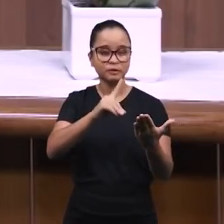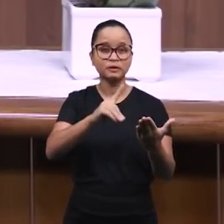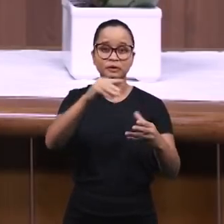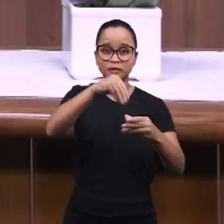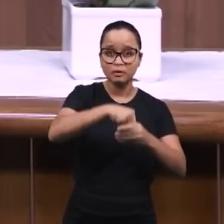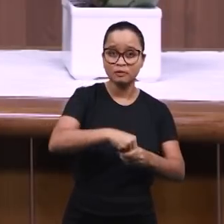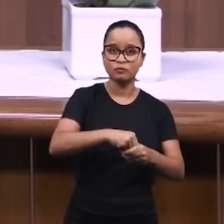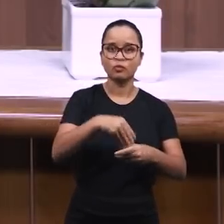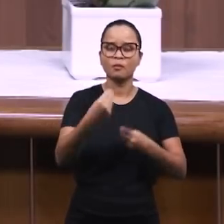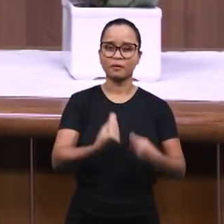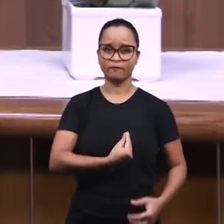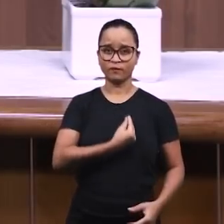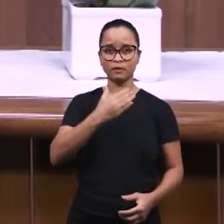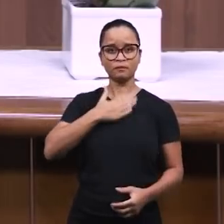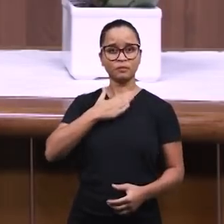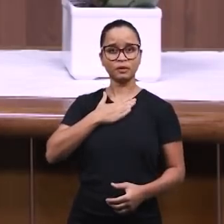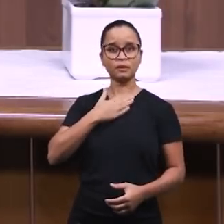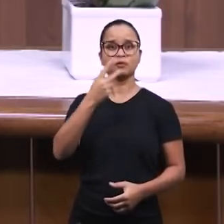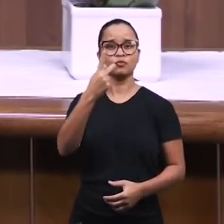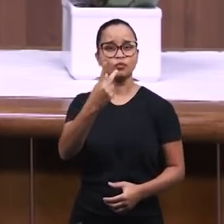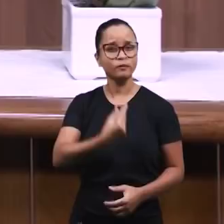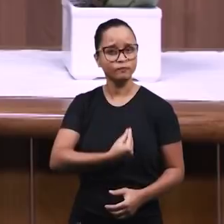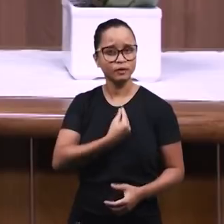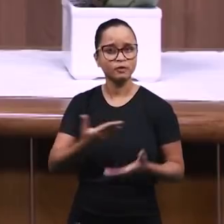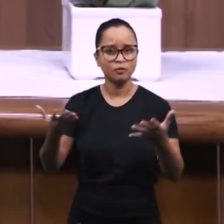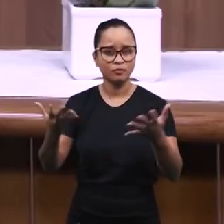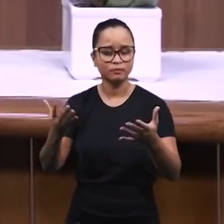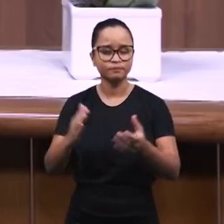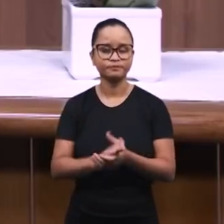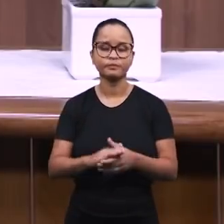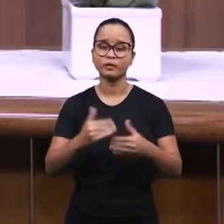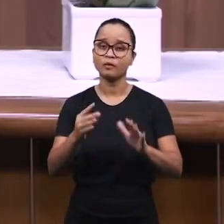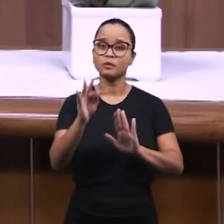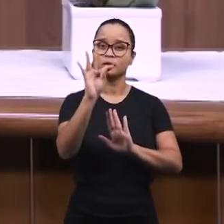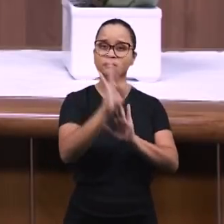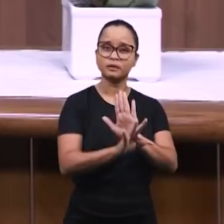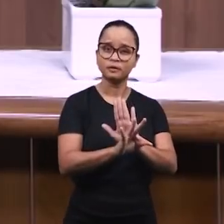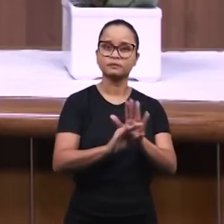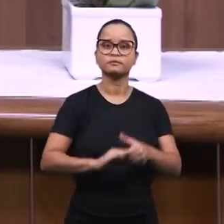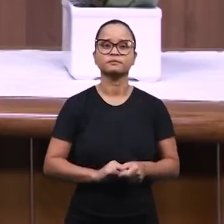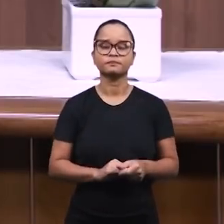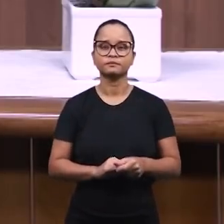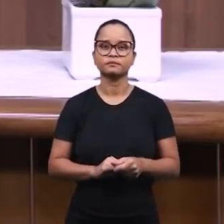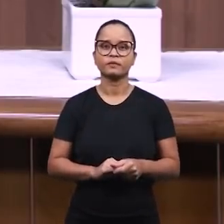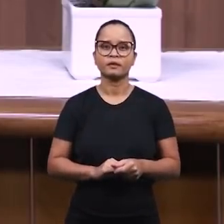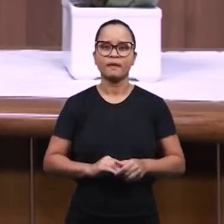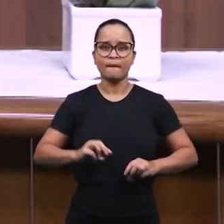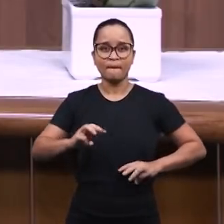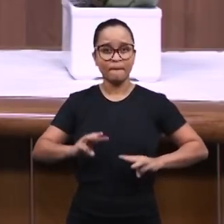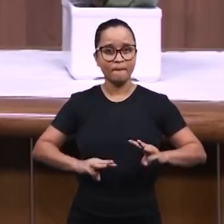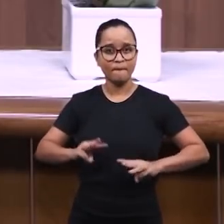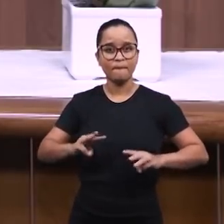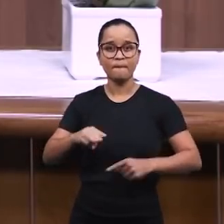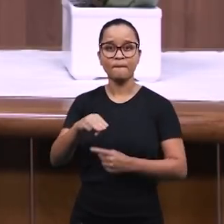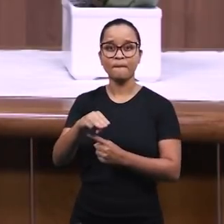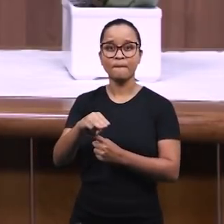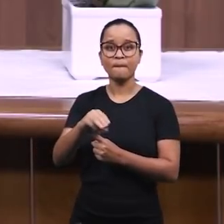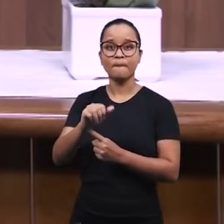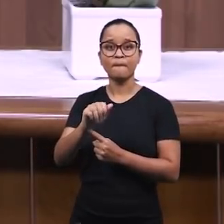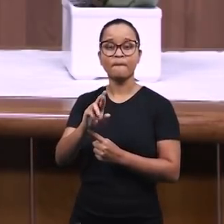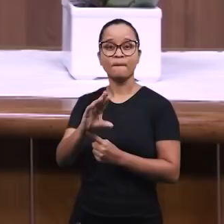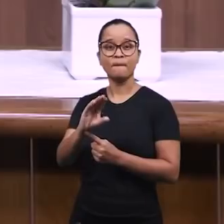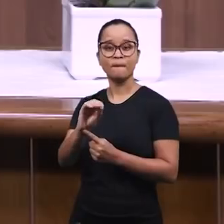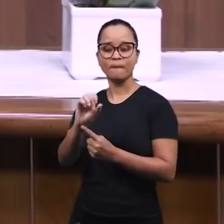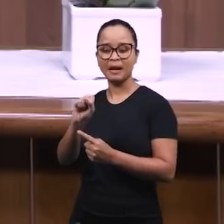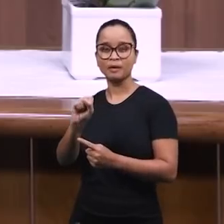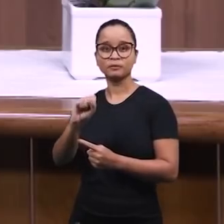à sua vida, nos nossos dias, nos dias de hoje. E nós vamos ler um texto que se encontra no Evangelho de Marcos, no capítulo 4, nós